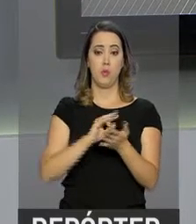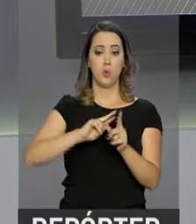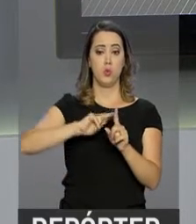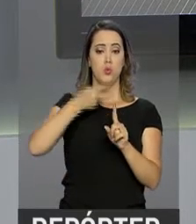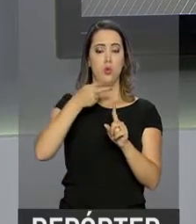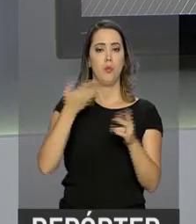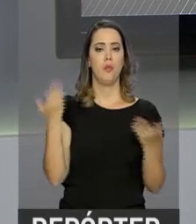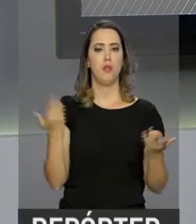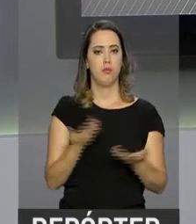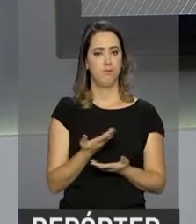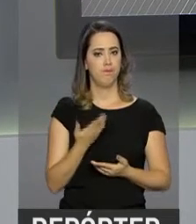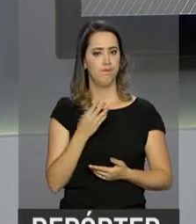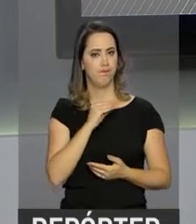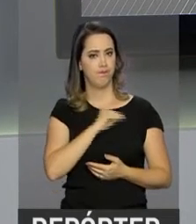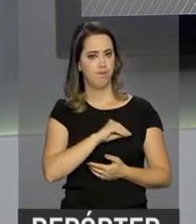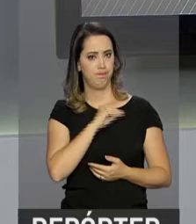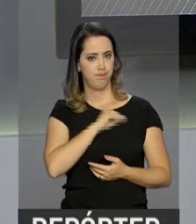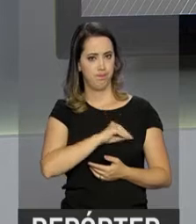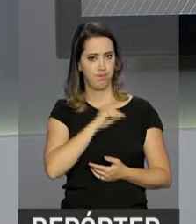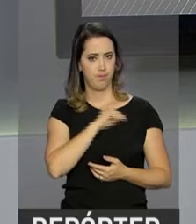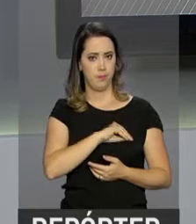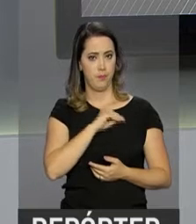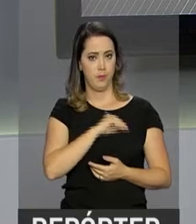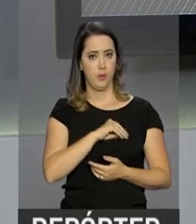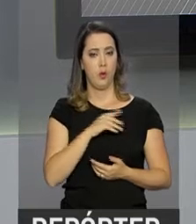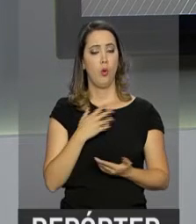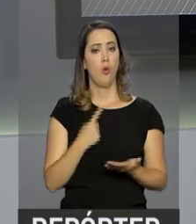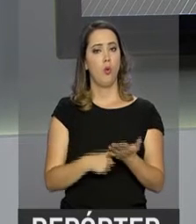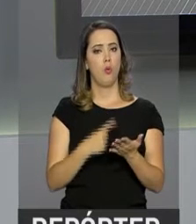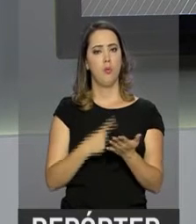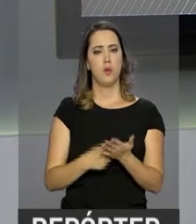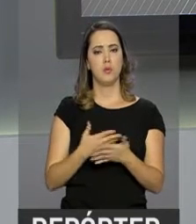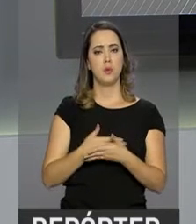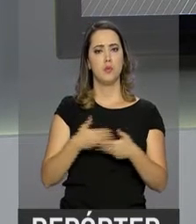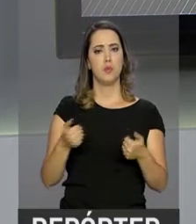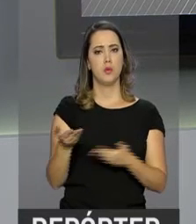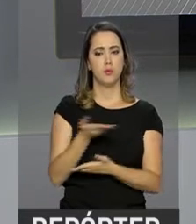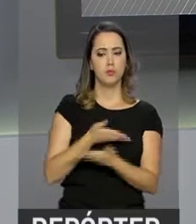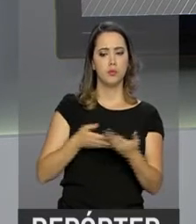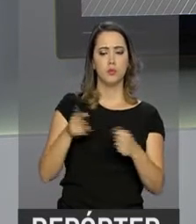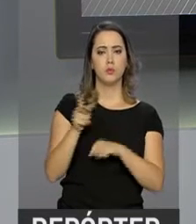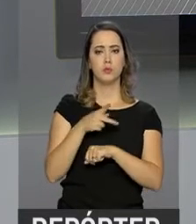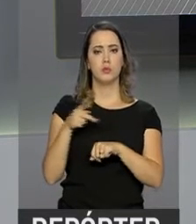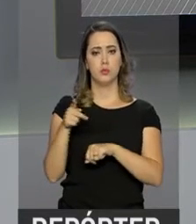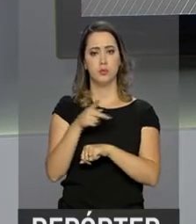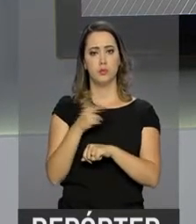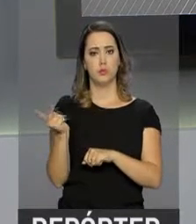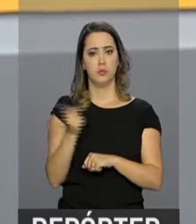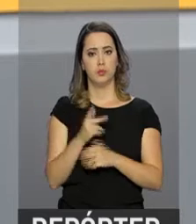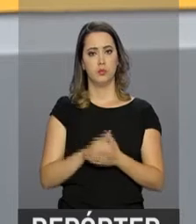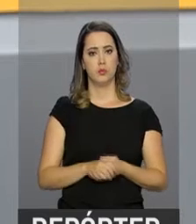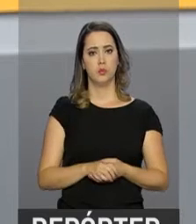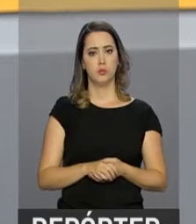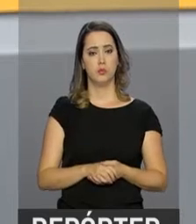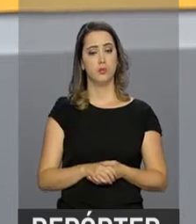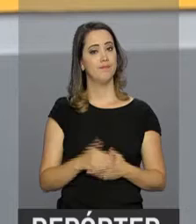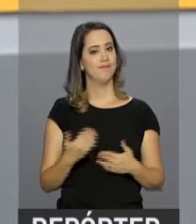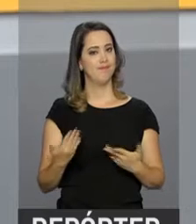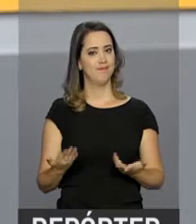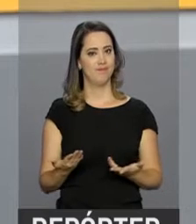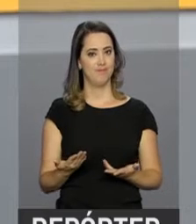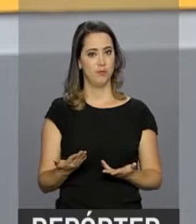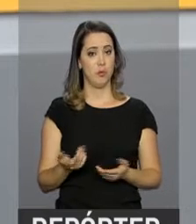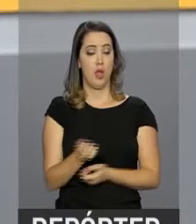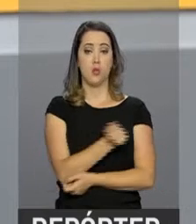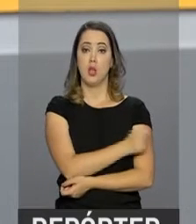aos impostos sobre a renda. O acordo deve aumentar o fluxo de investimentos entre os dois países. Os estudantes